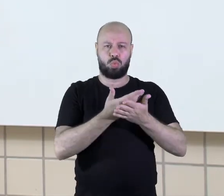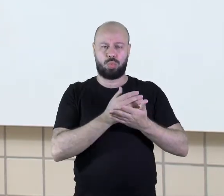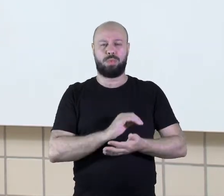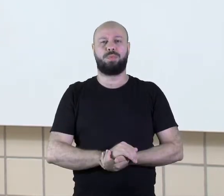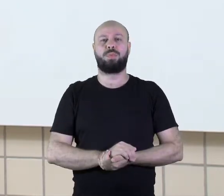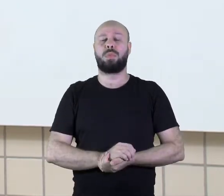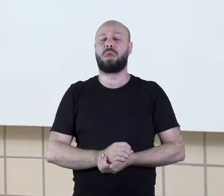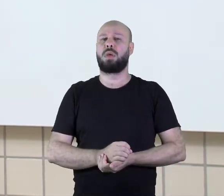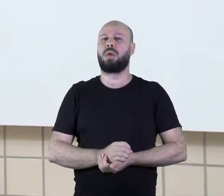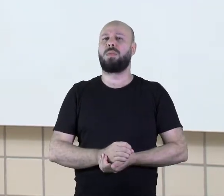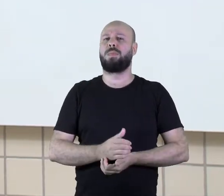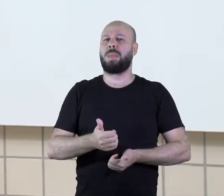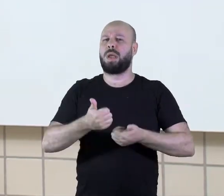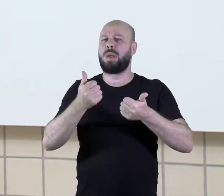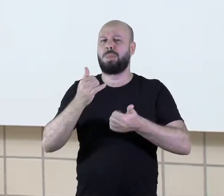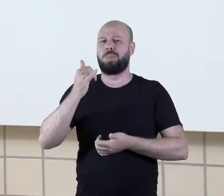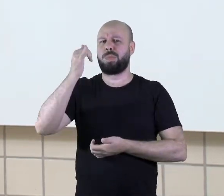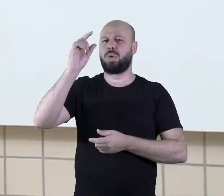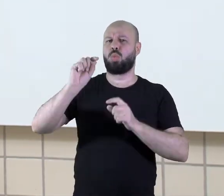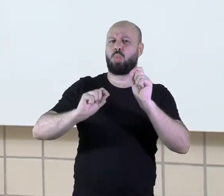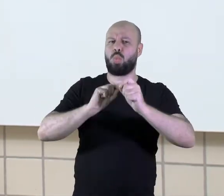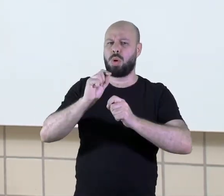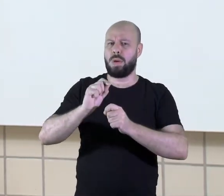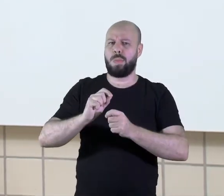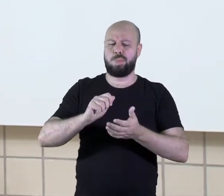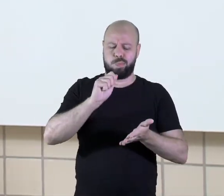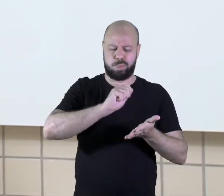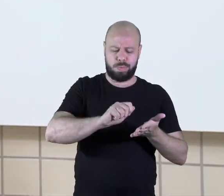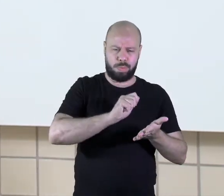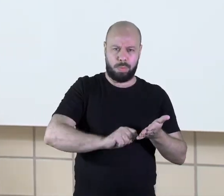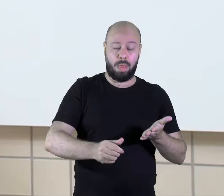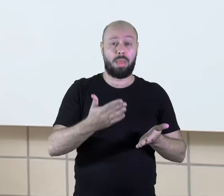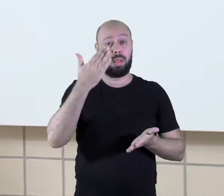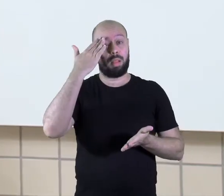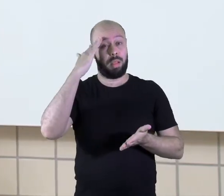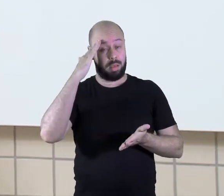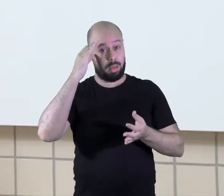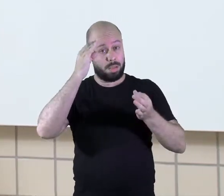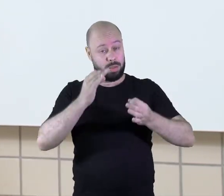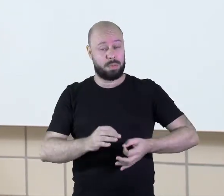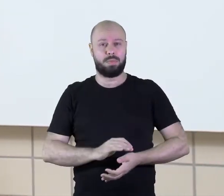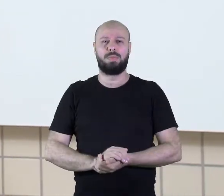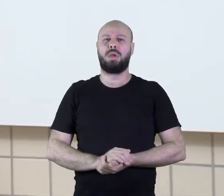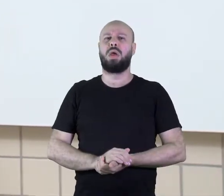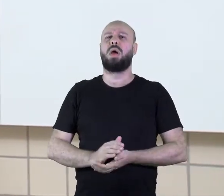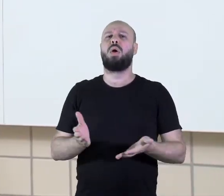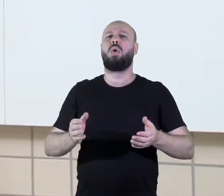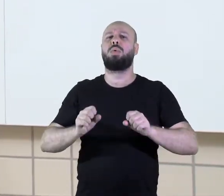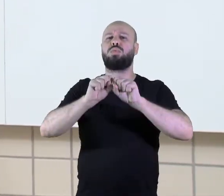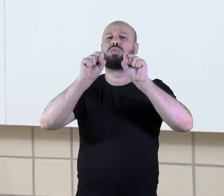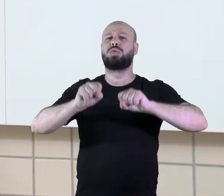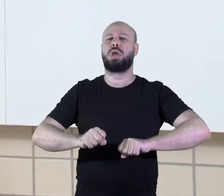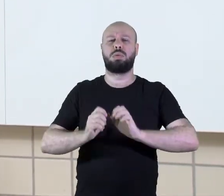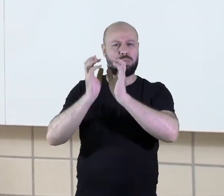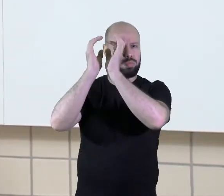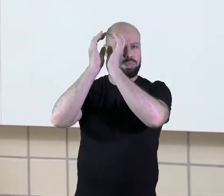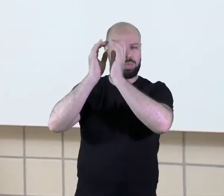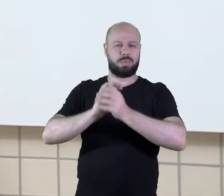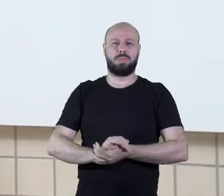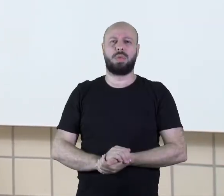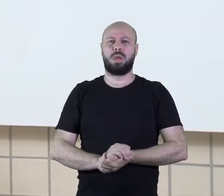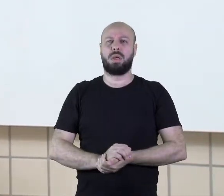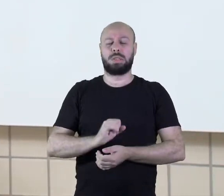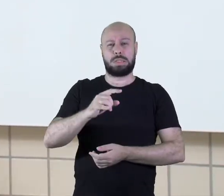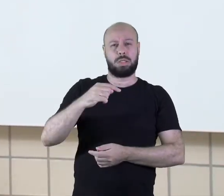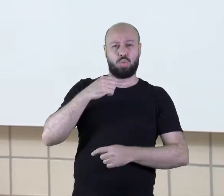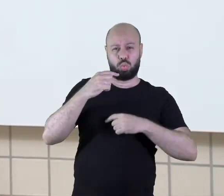e compreender o que vocês estão fazendo, tá bom? Então hoje a gente vai falar mais sobre o sistema nervoso. Não se esqueça, qualquer